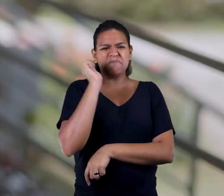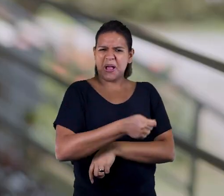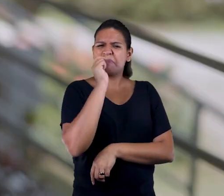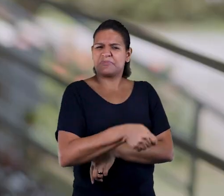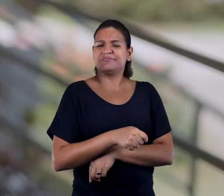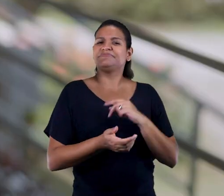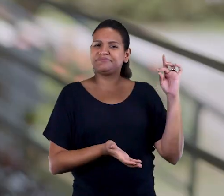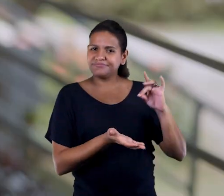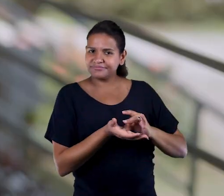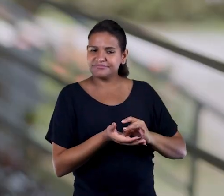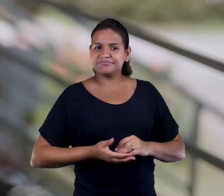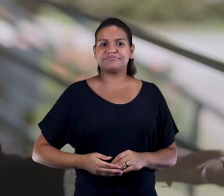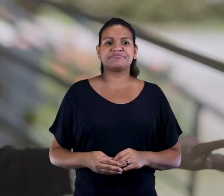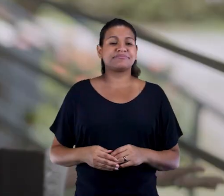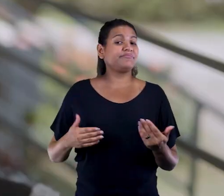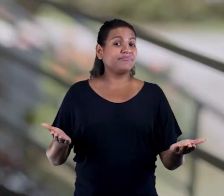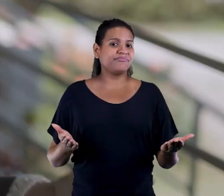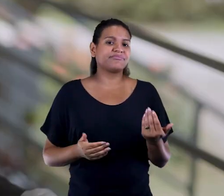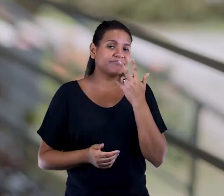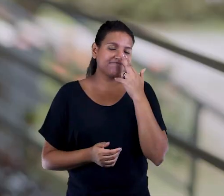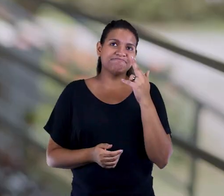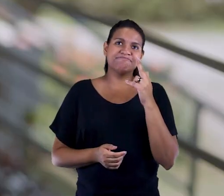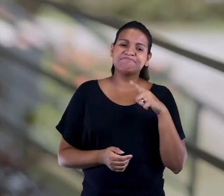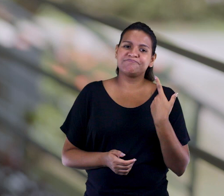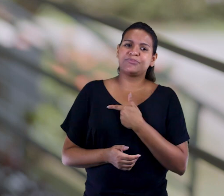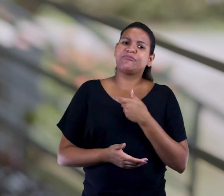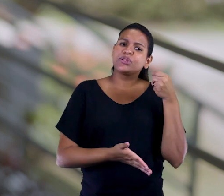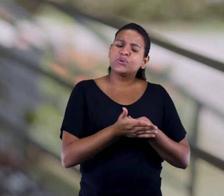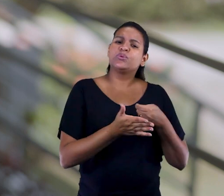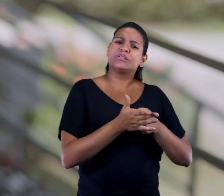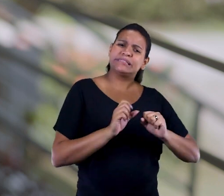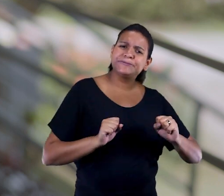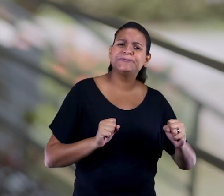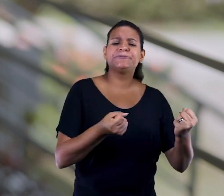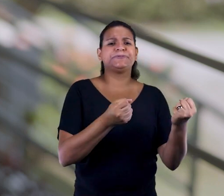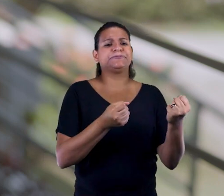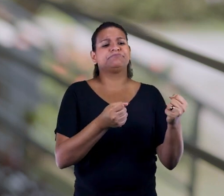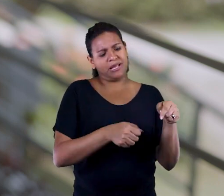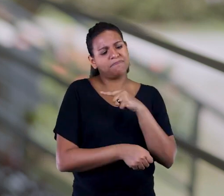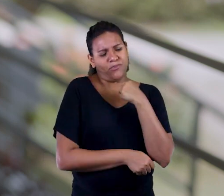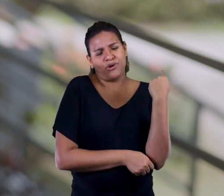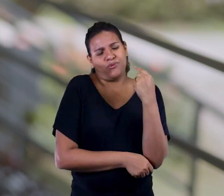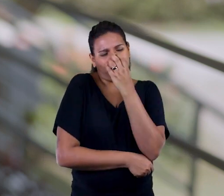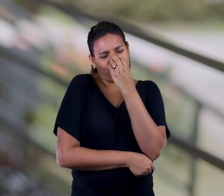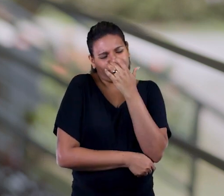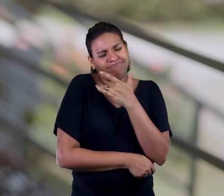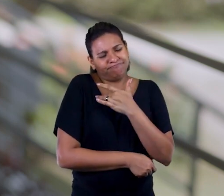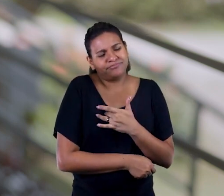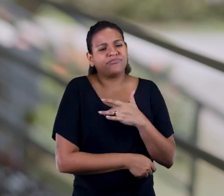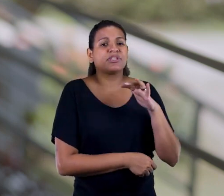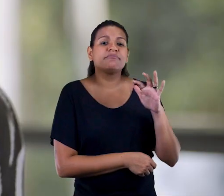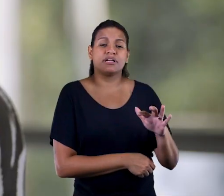uma bandeira, um mártir, né? De uma luta. Isso de alguma maneira serviu para despertar, sim,